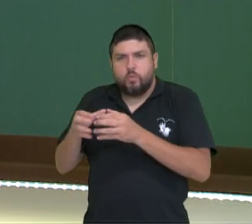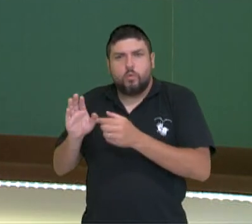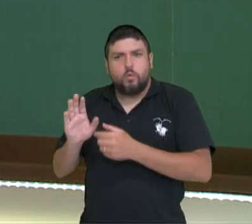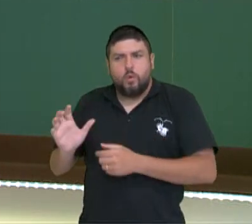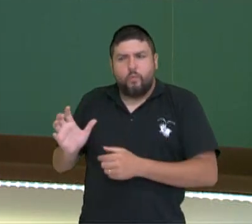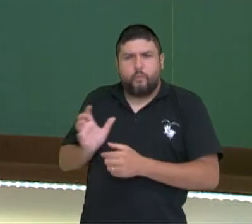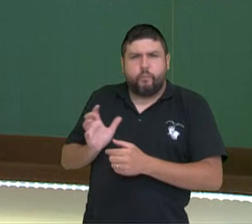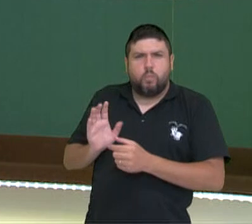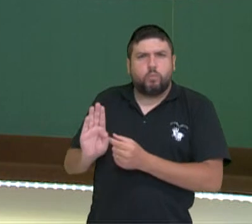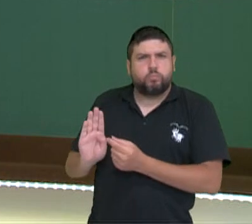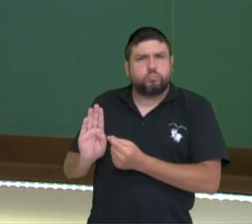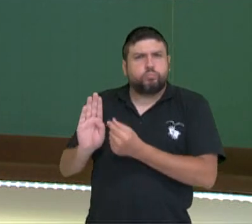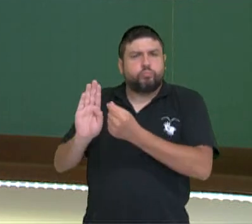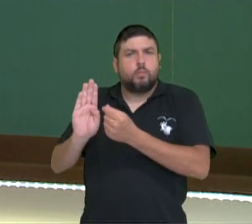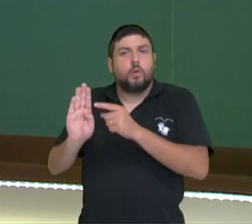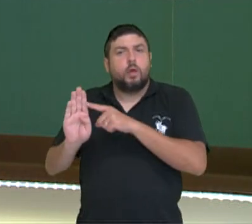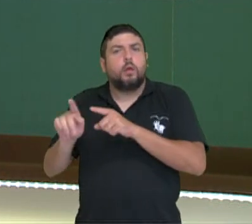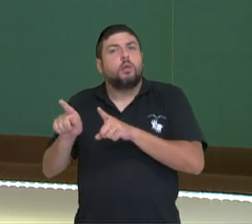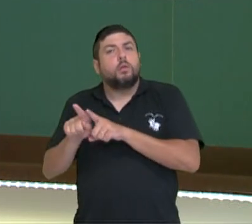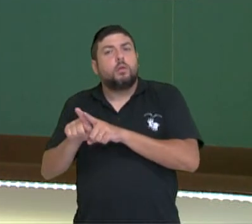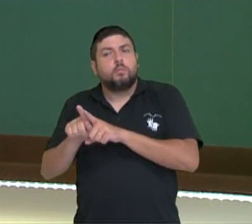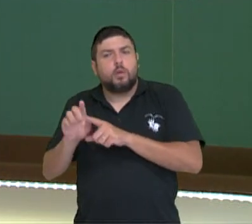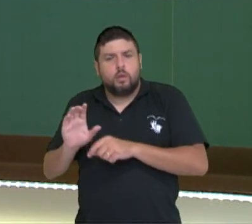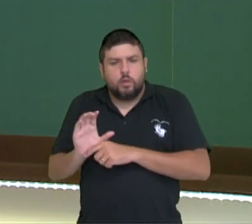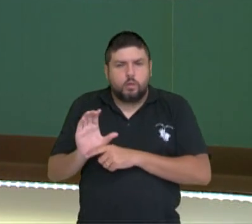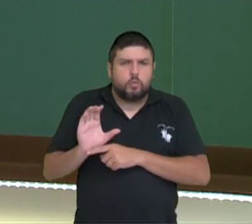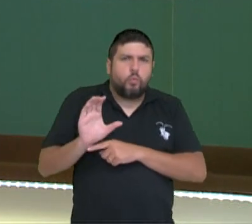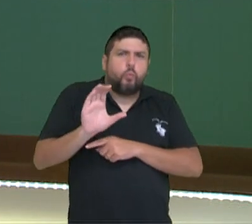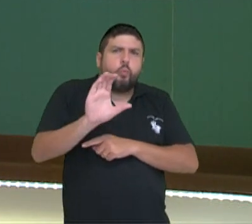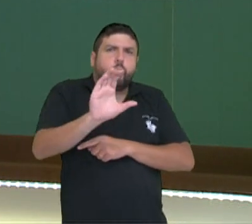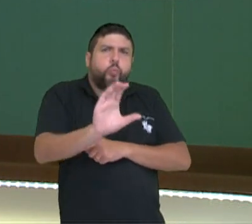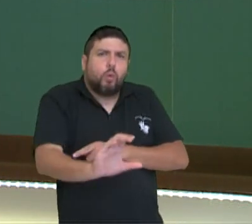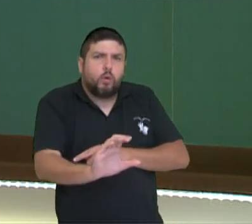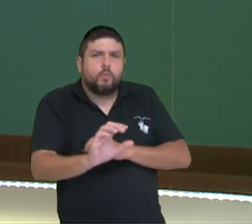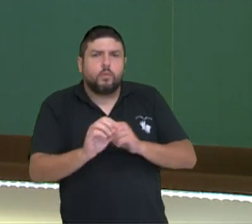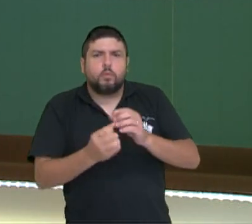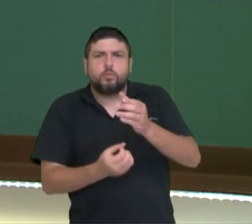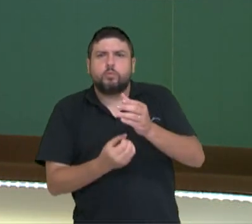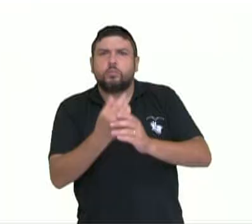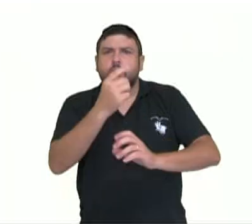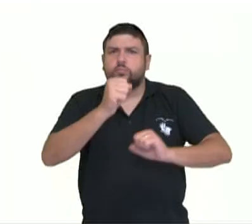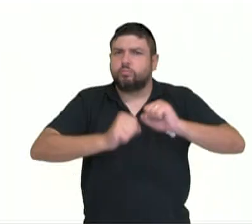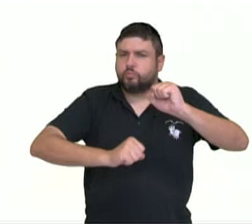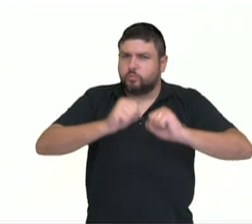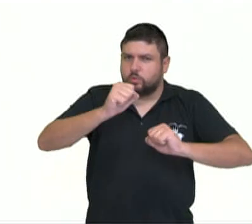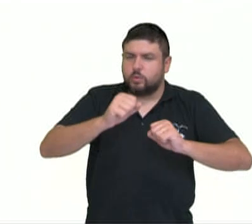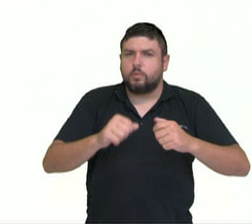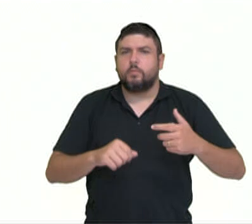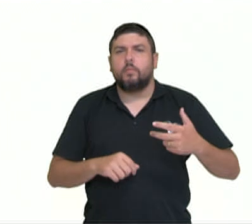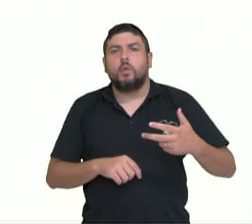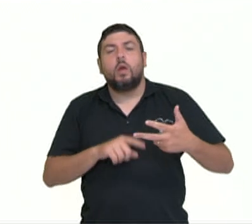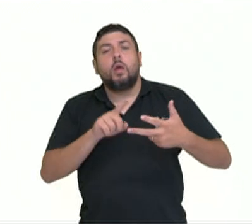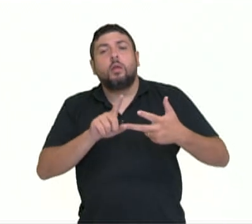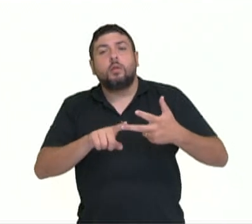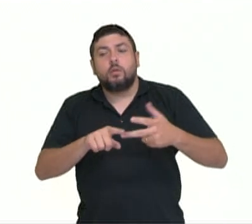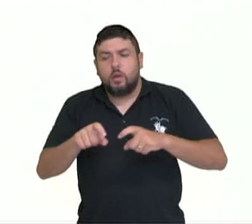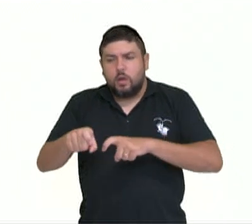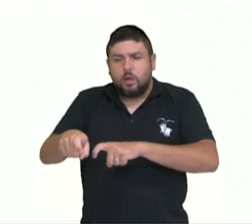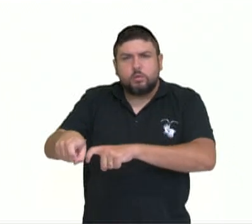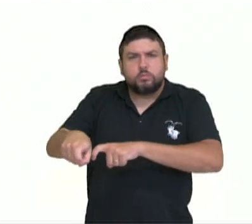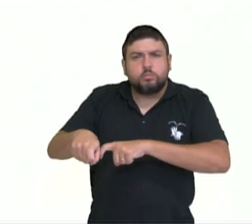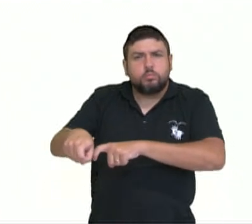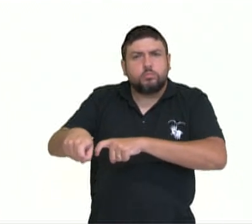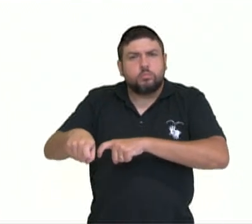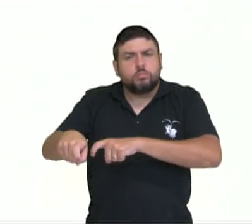querer investir na indústria, vão ser ousados para aquele período, né, para investir na indústria. A modernização da